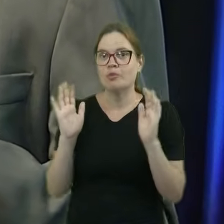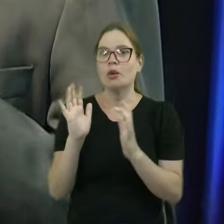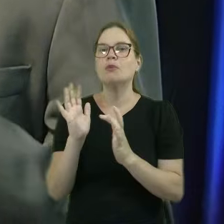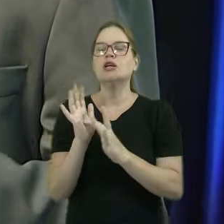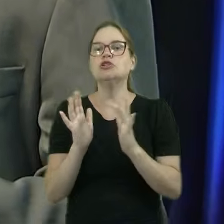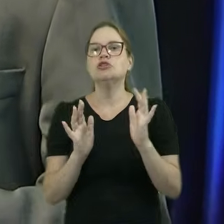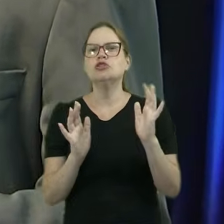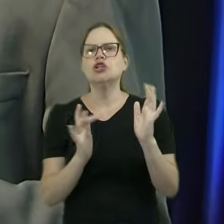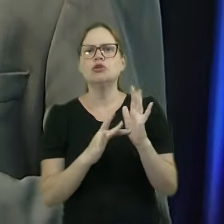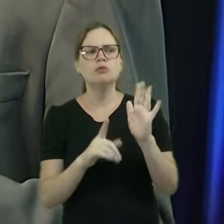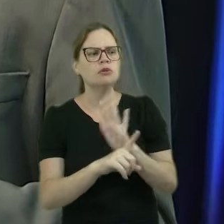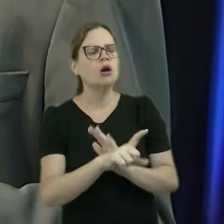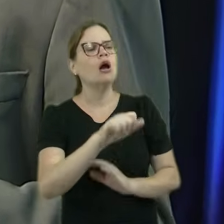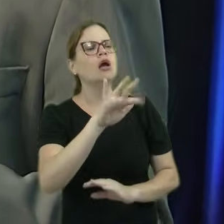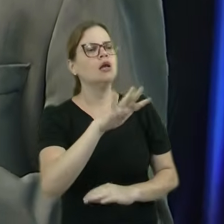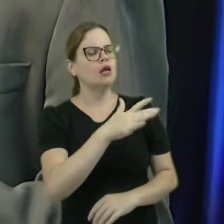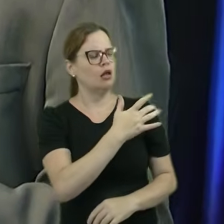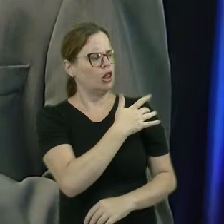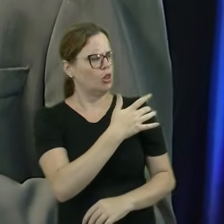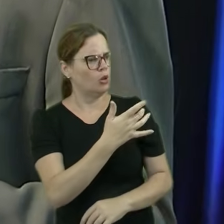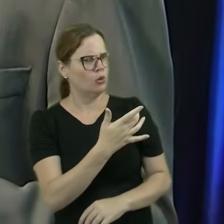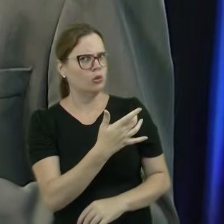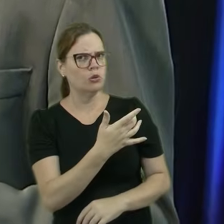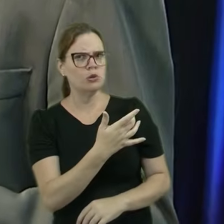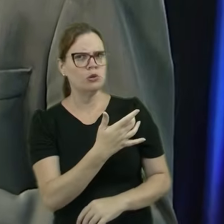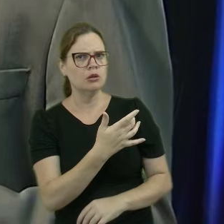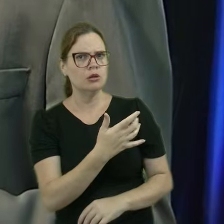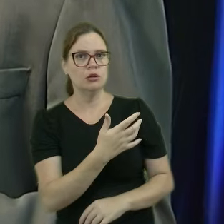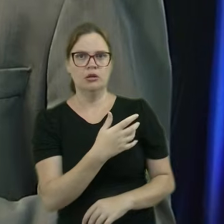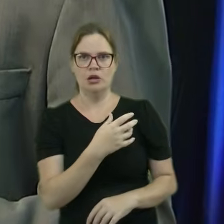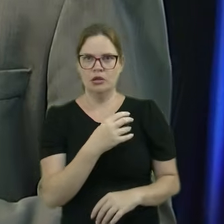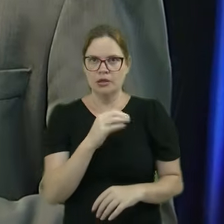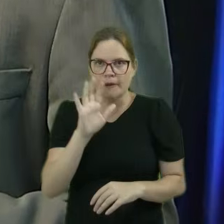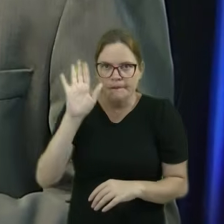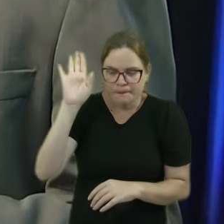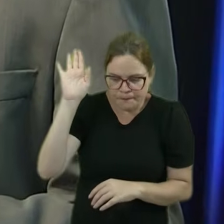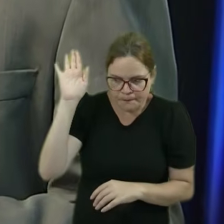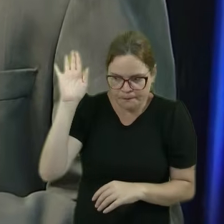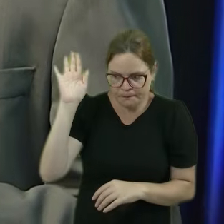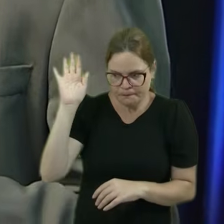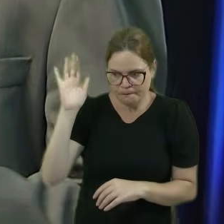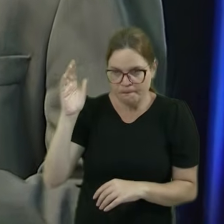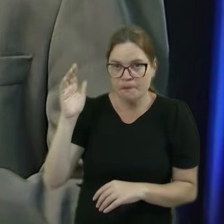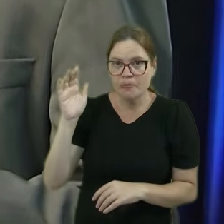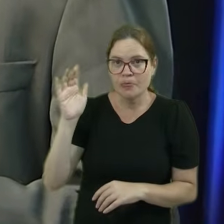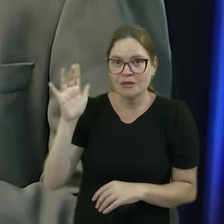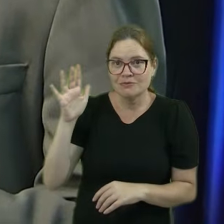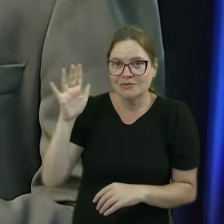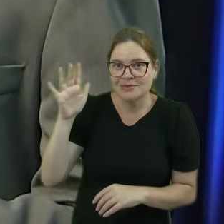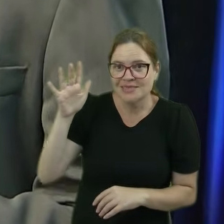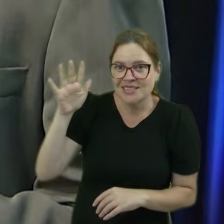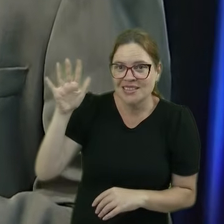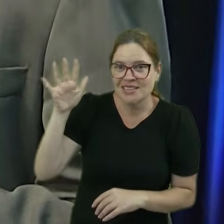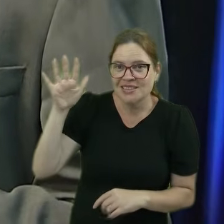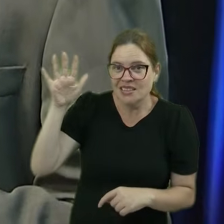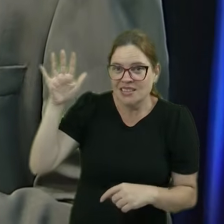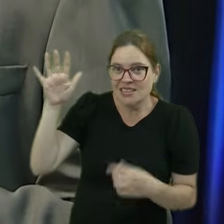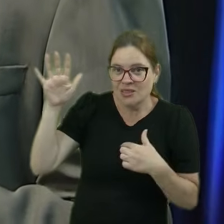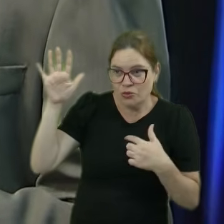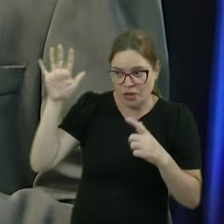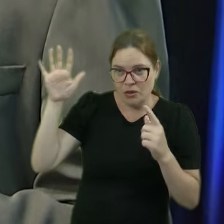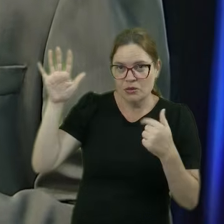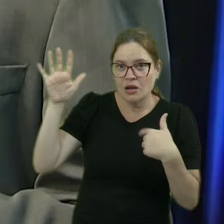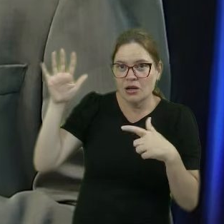disse publicamente, quem me tocou? E ela confessa ao Senhor: fui eu, Senhor, que te toquei. Tremendo. mas ela